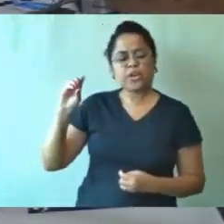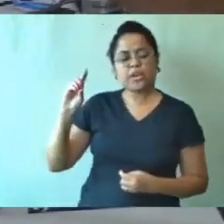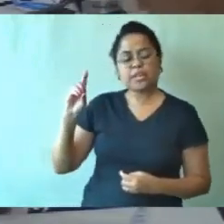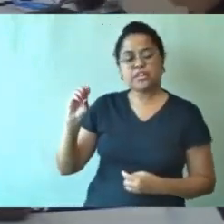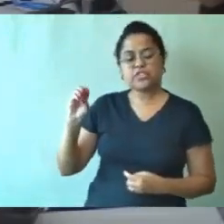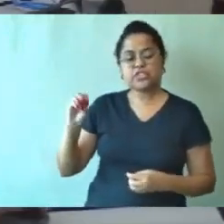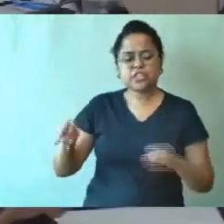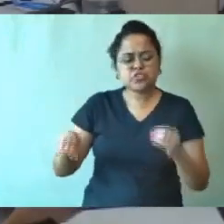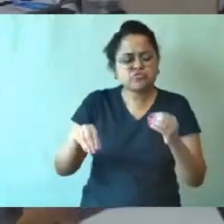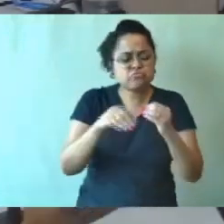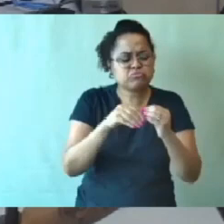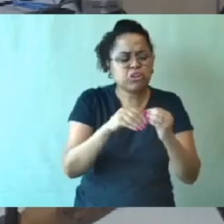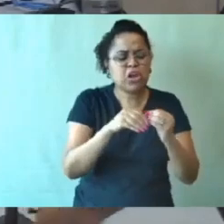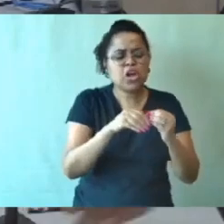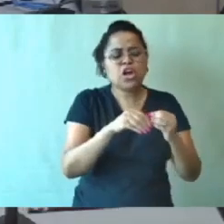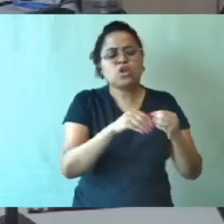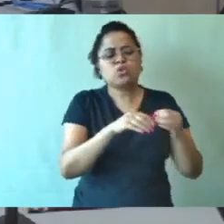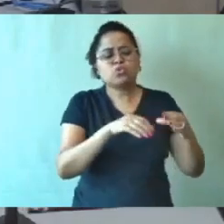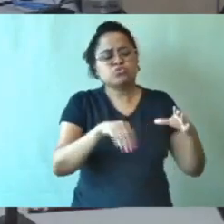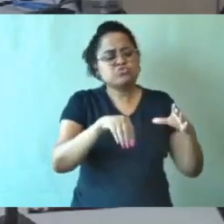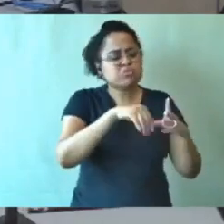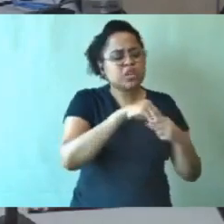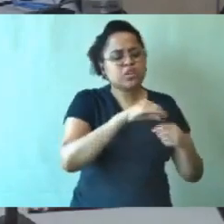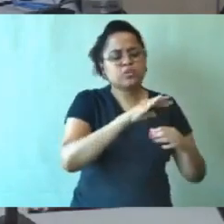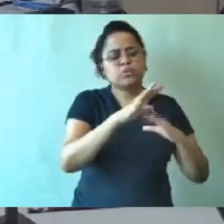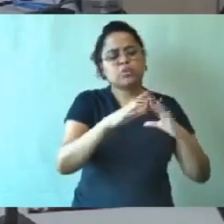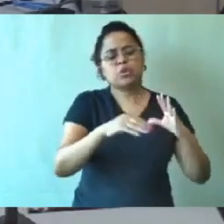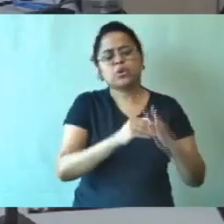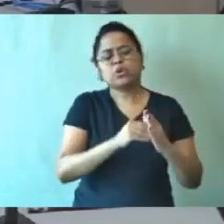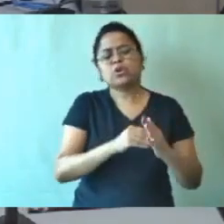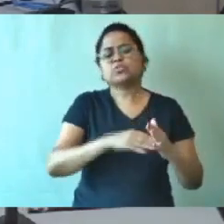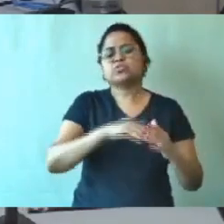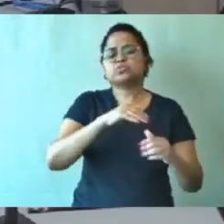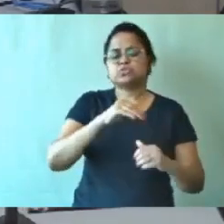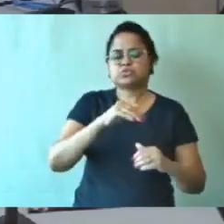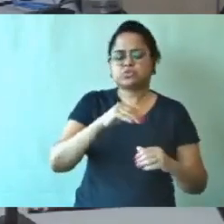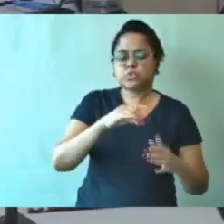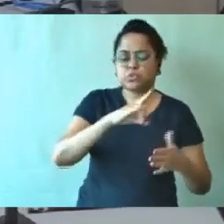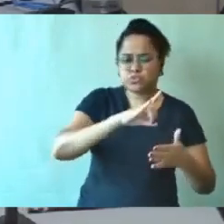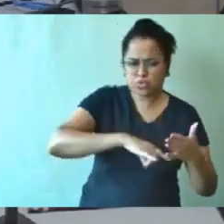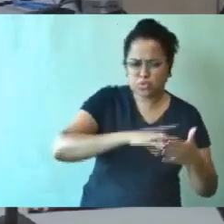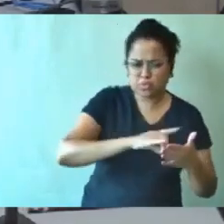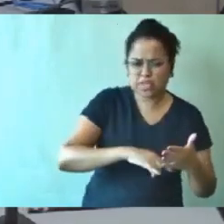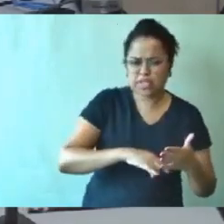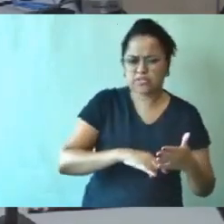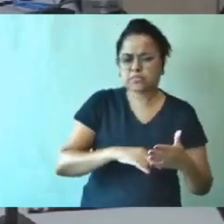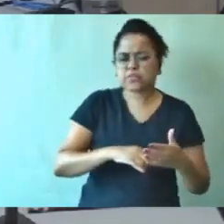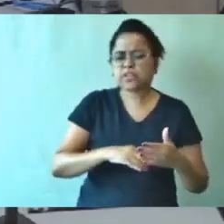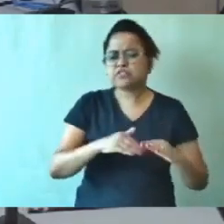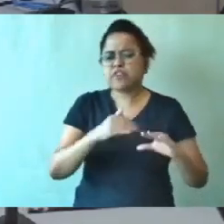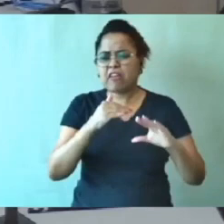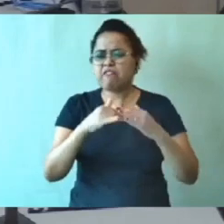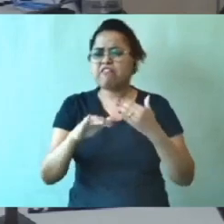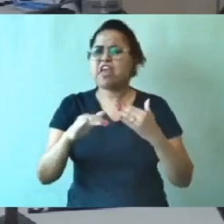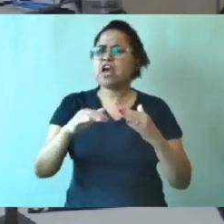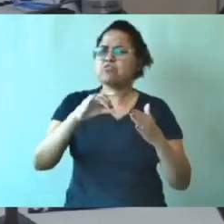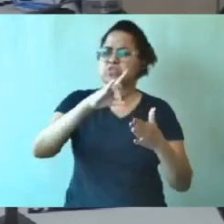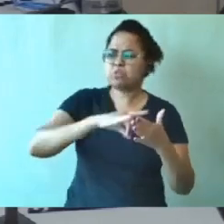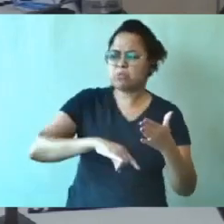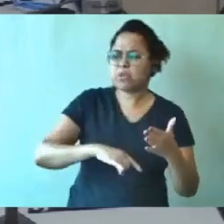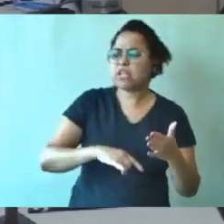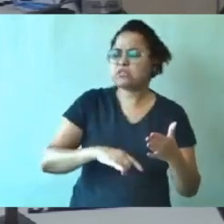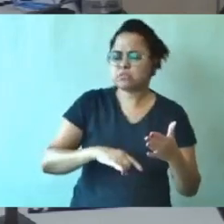os documentos que nós combinamos aqui, tá ok, doutor Guilherme? Quanto antes puder mandar, para a gente acabar de fazer esse fechamento, porque o